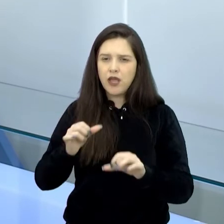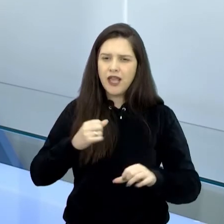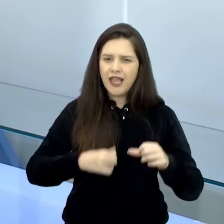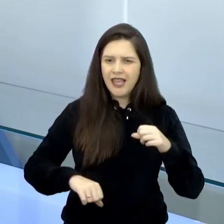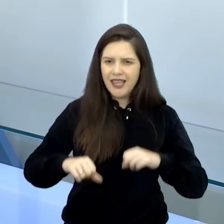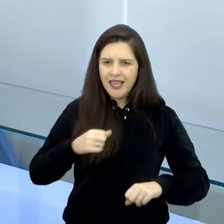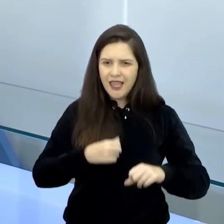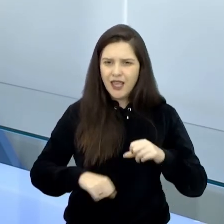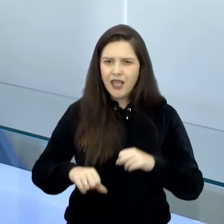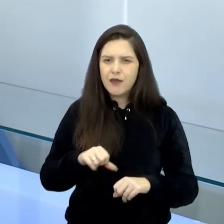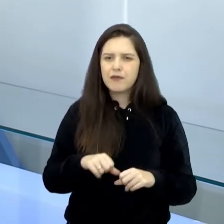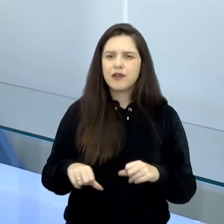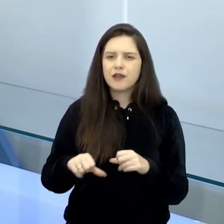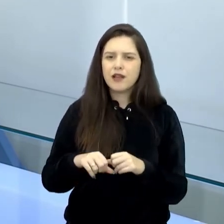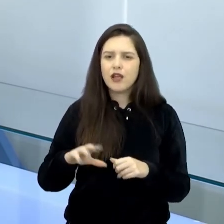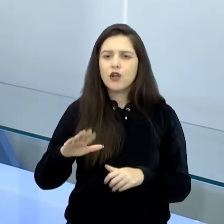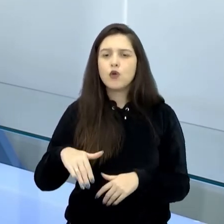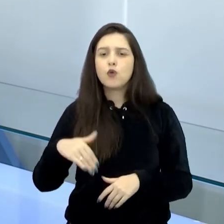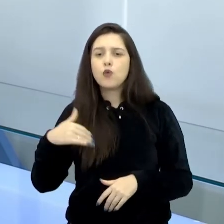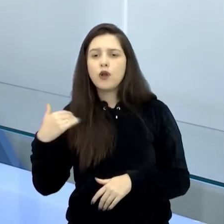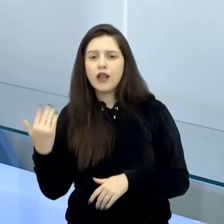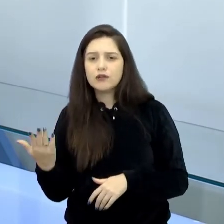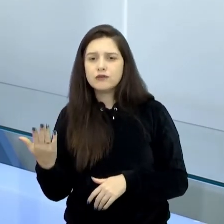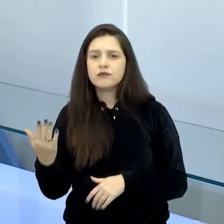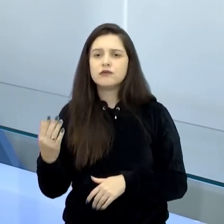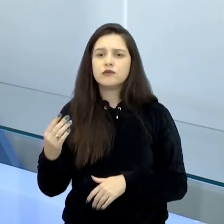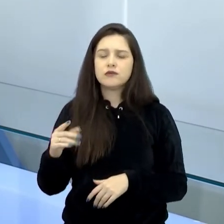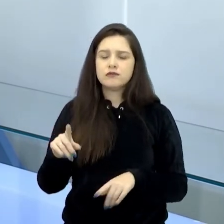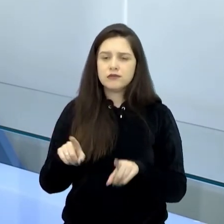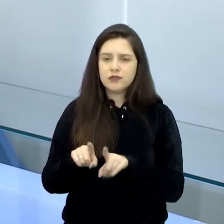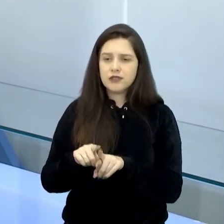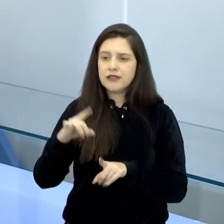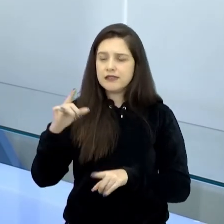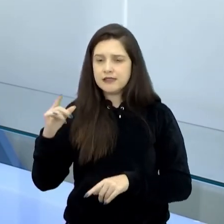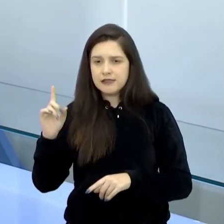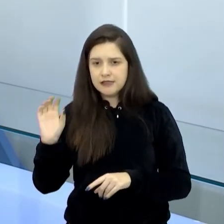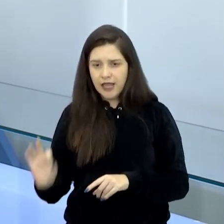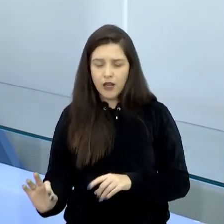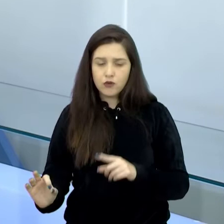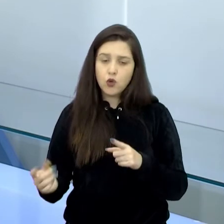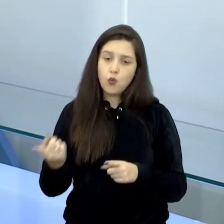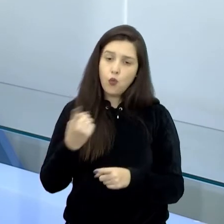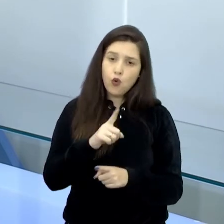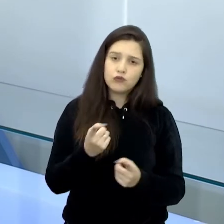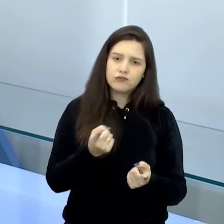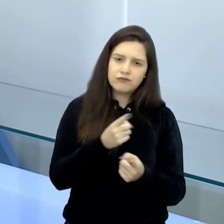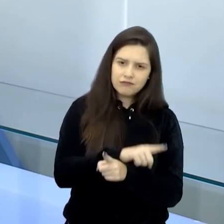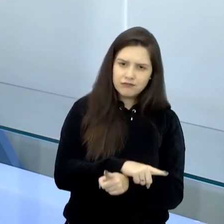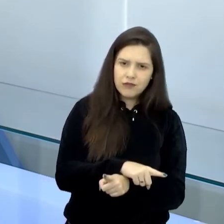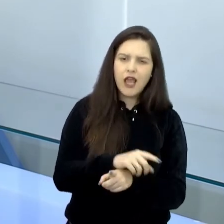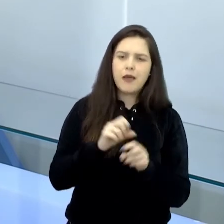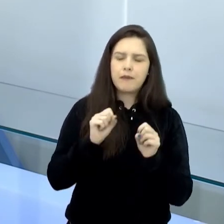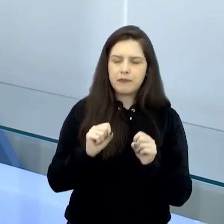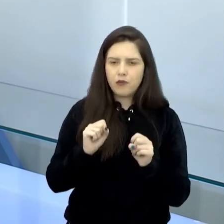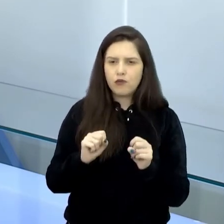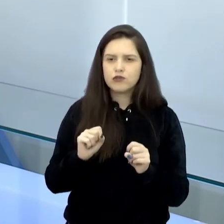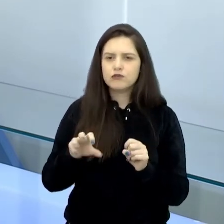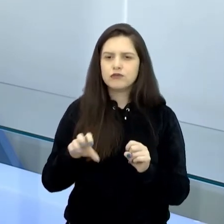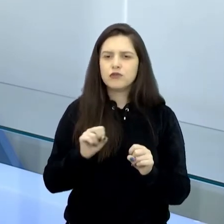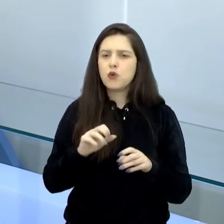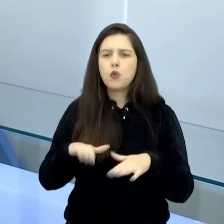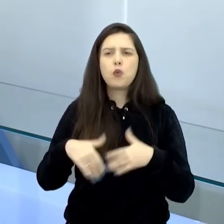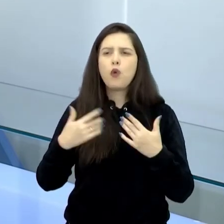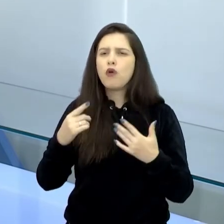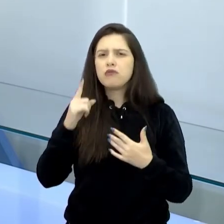maneira de definir, né, o lado direto e o lado inverso. Mas, na verdade, a gente não pode se apegar muito nisso, porque eu não sei qual que